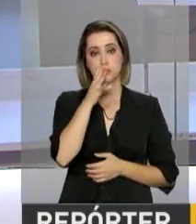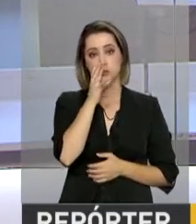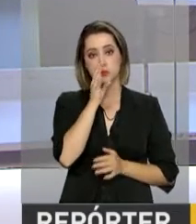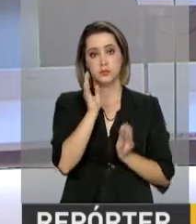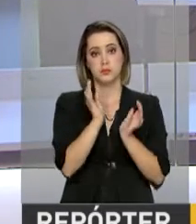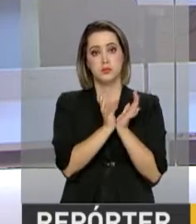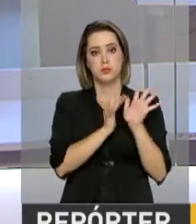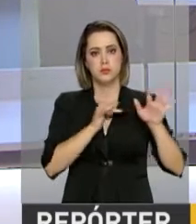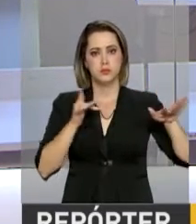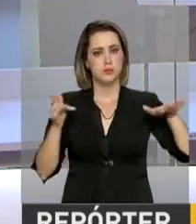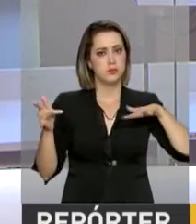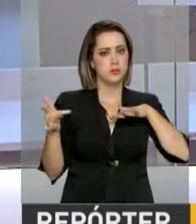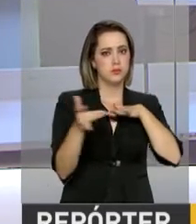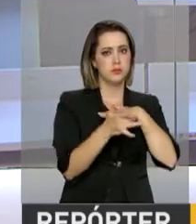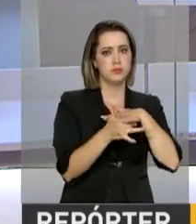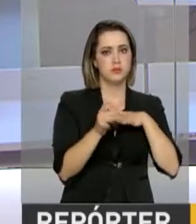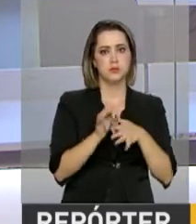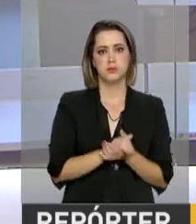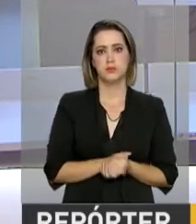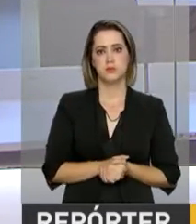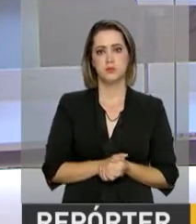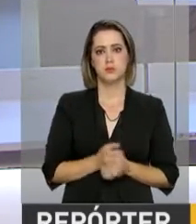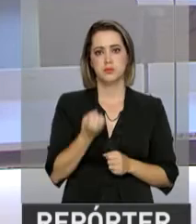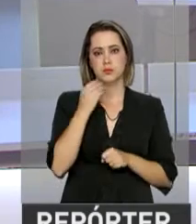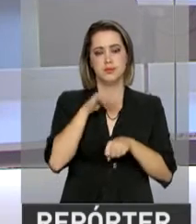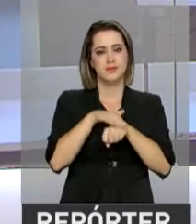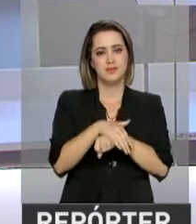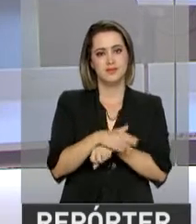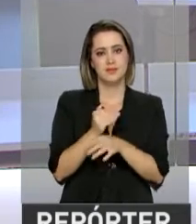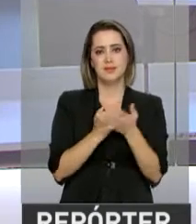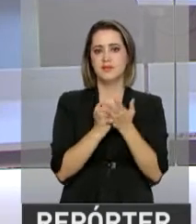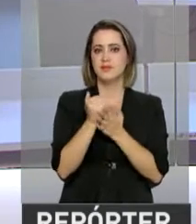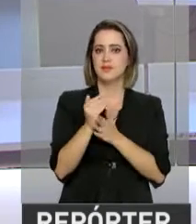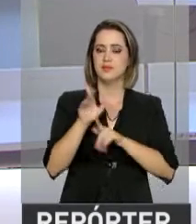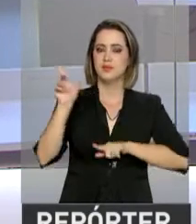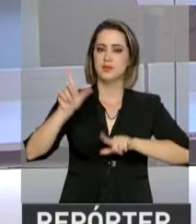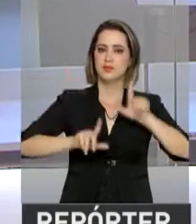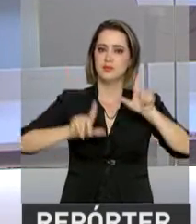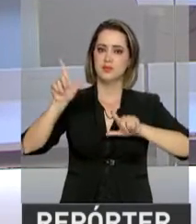as novidades também pelas nossas redes sociais. Uma ótima noite para você,